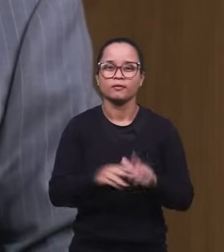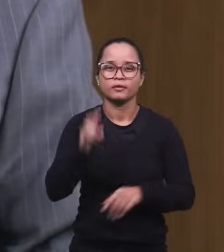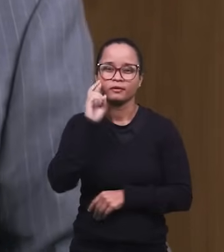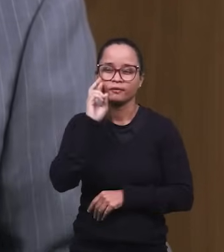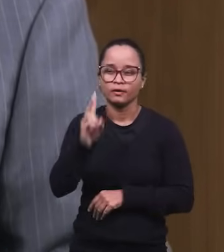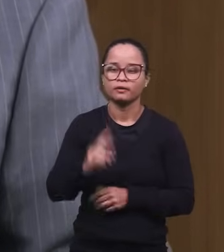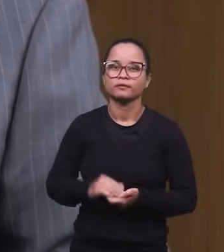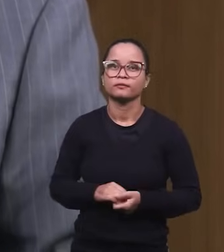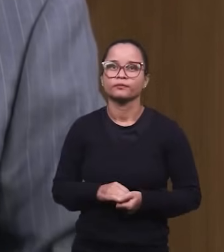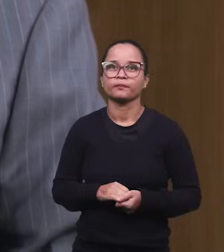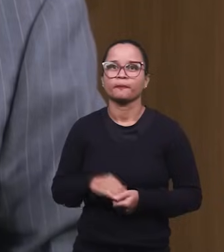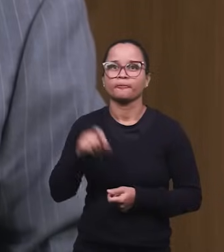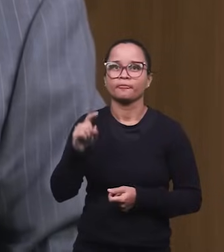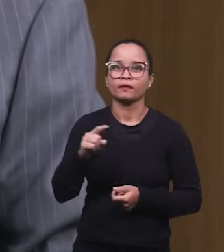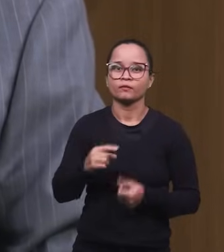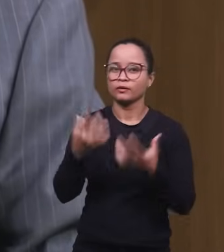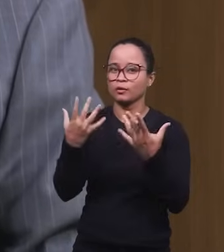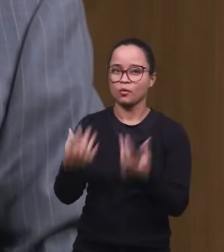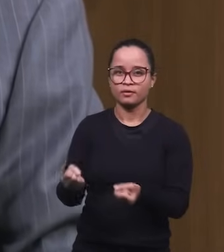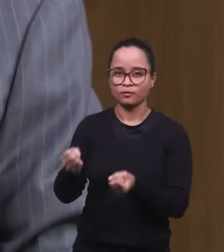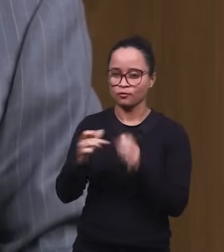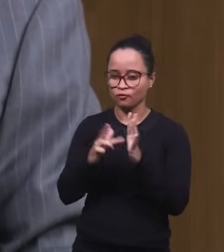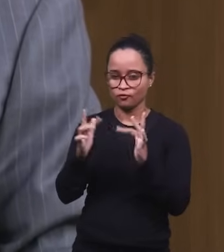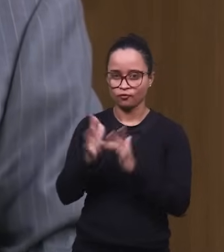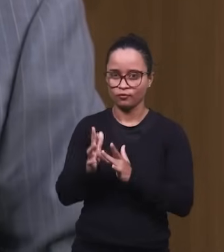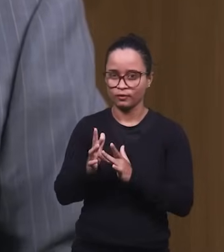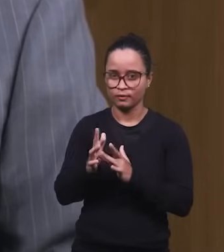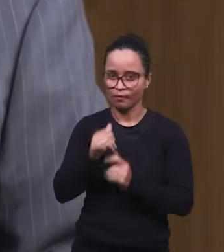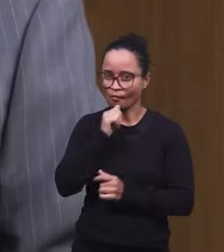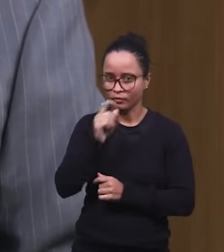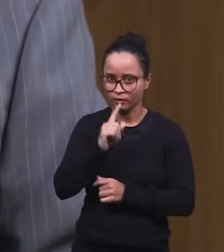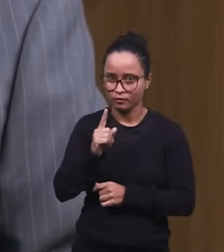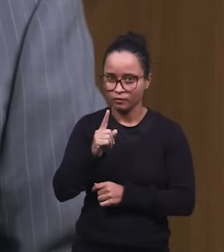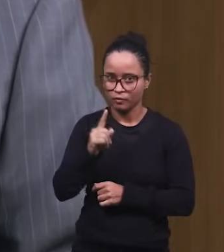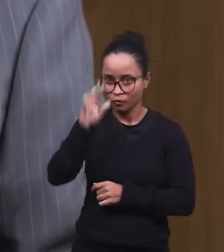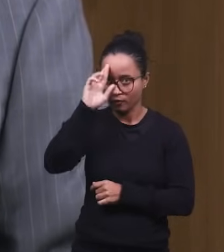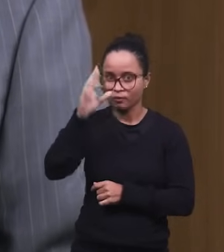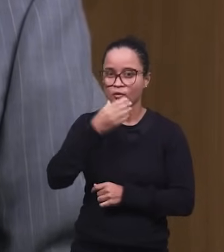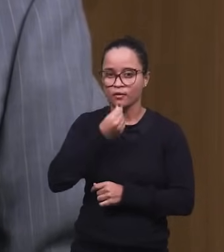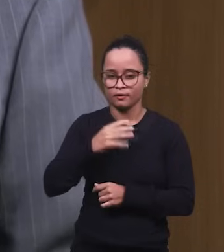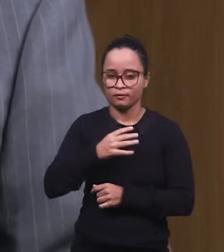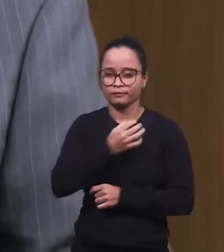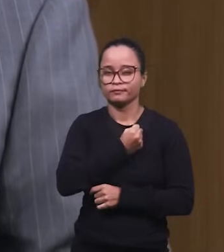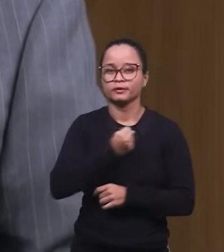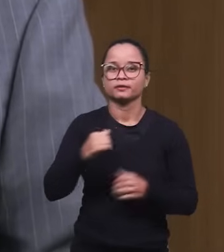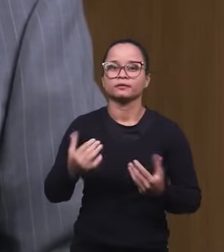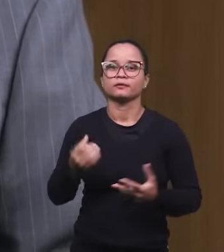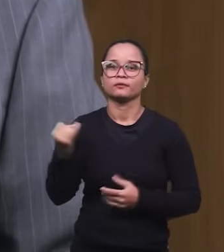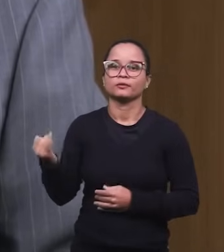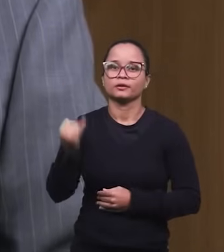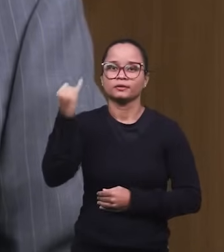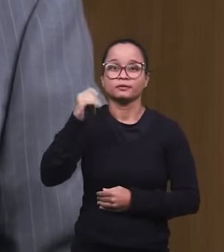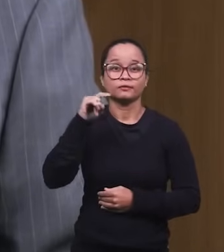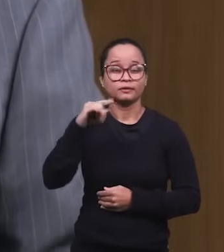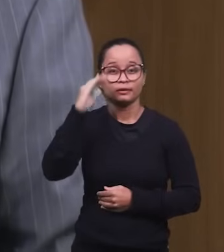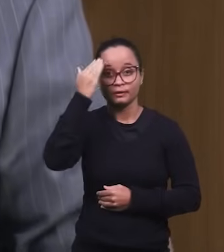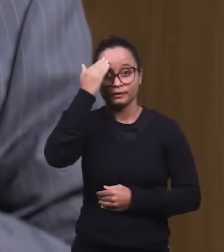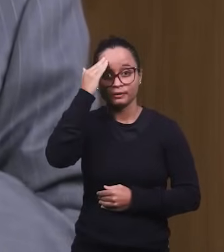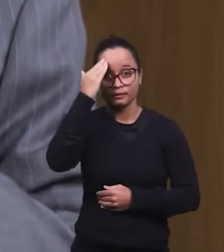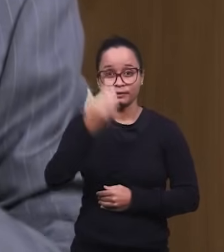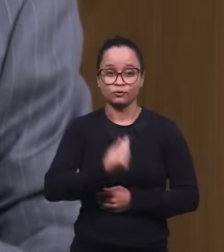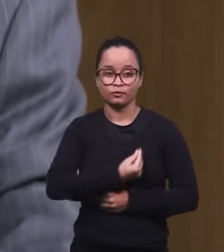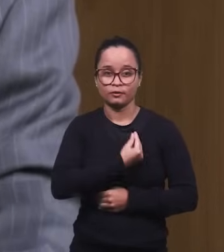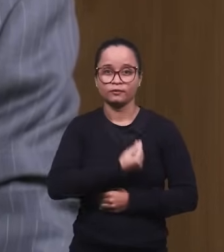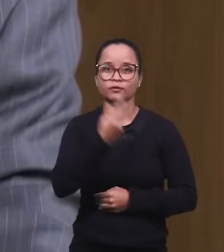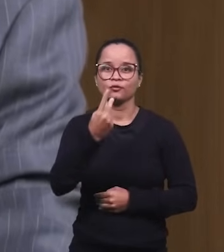que está assistindo e você ainda não aceitou Jesus como Senhor e Salvador. Então, é muito importante você entender que há